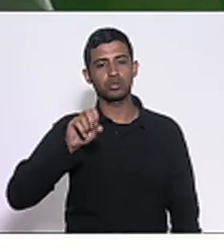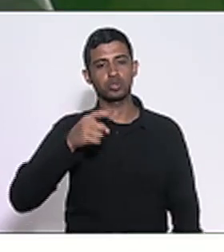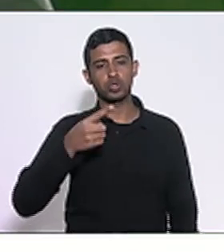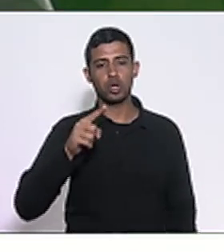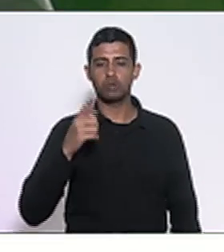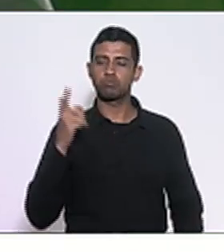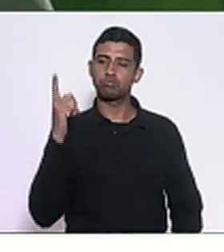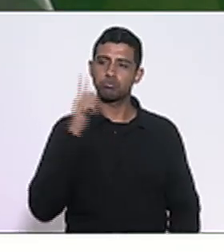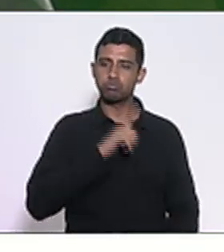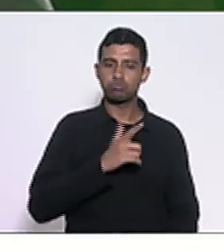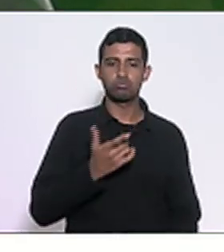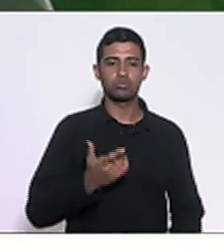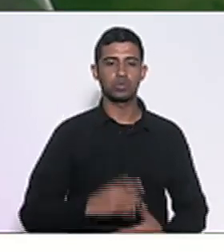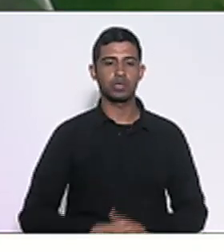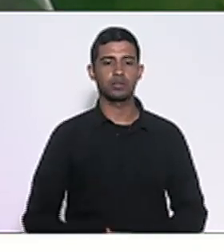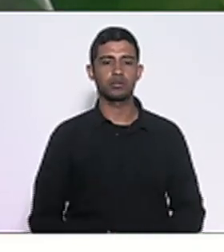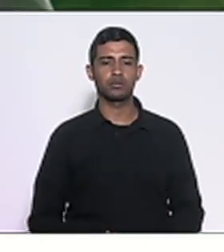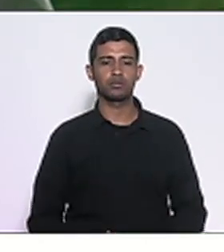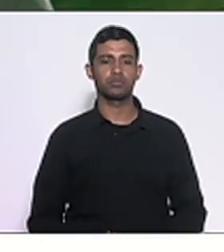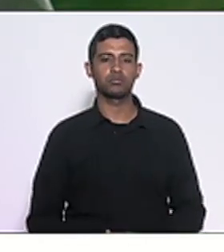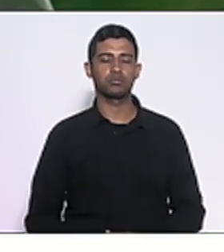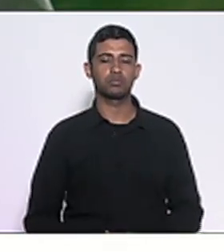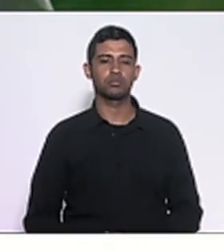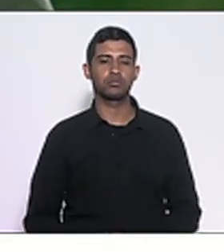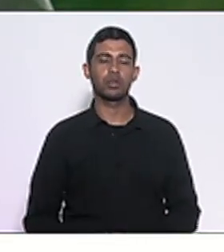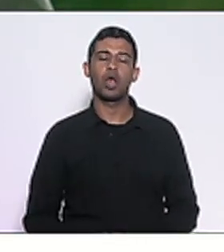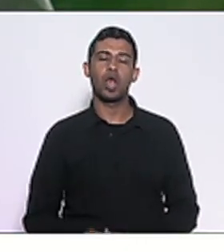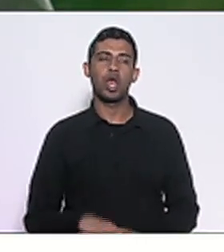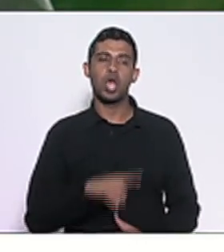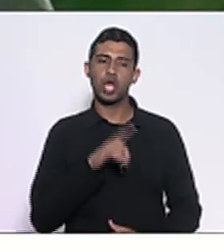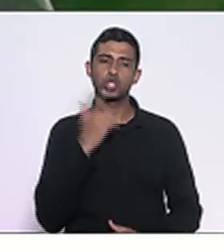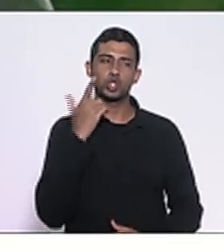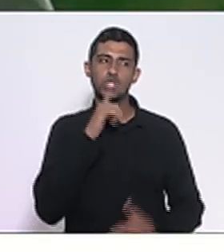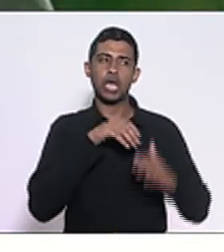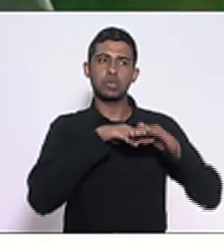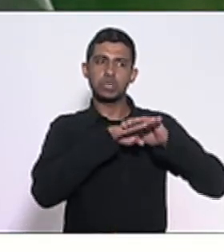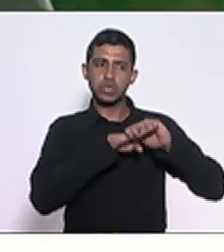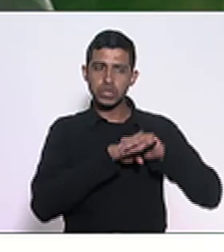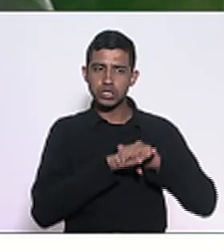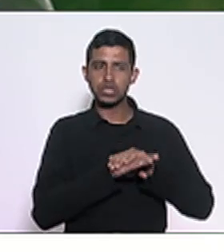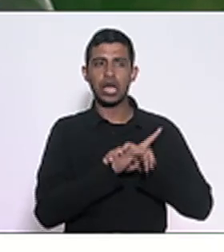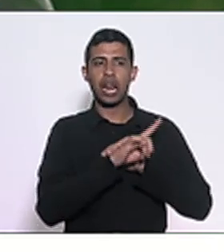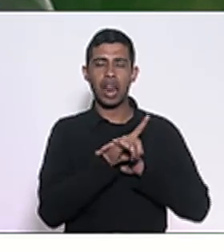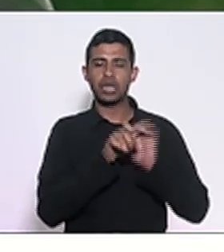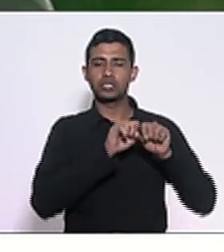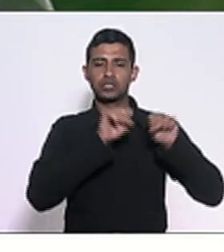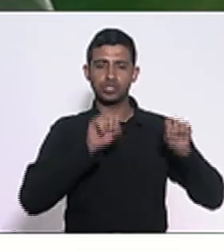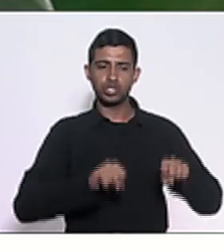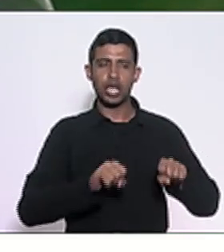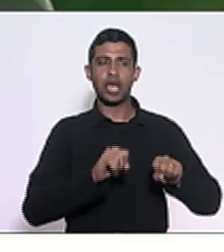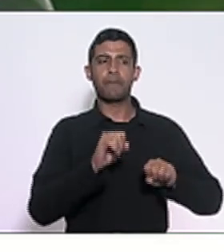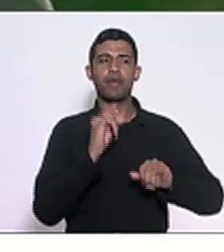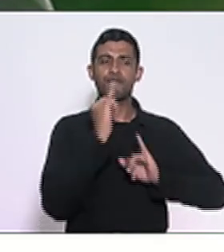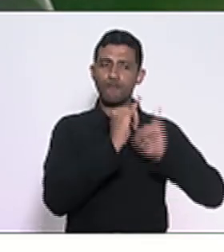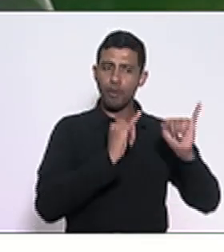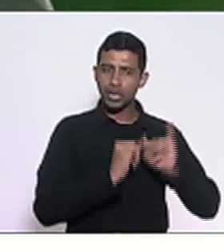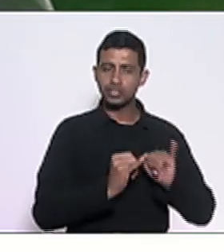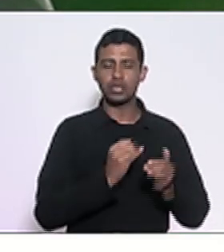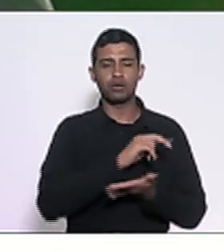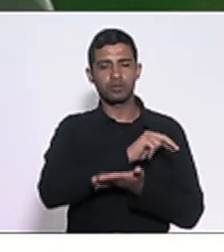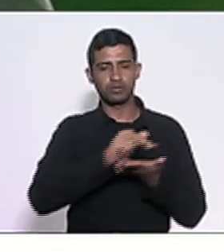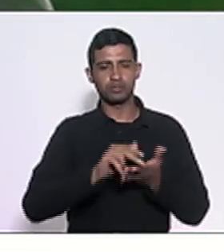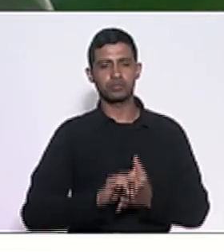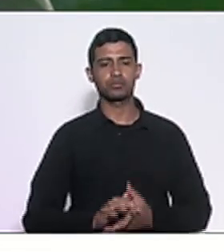enfim, deixar, ou hospedar ou processar os seus sistemas, seus bancos de dados, etc. Né? Isso